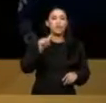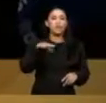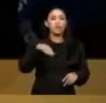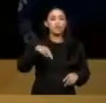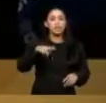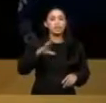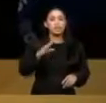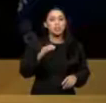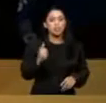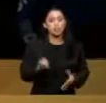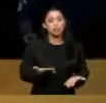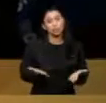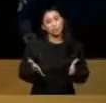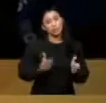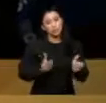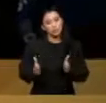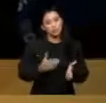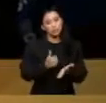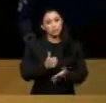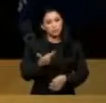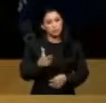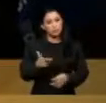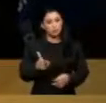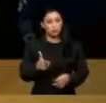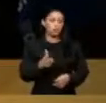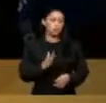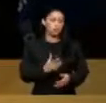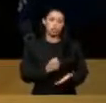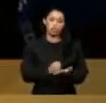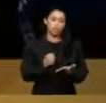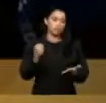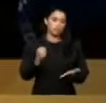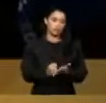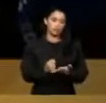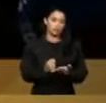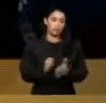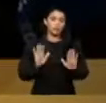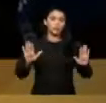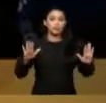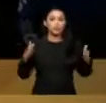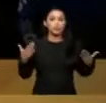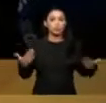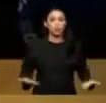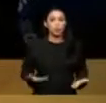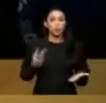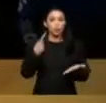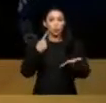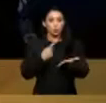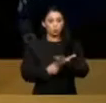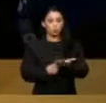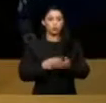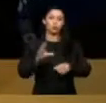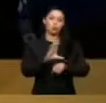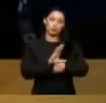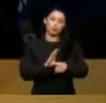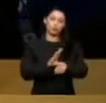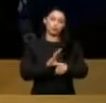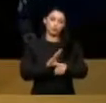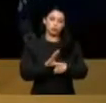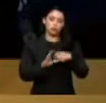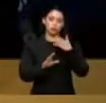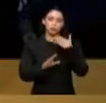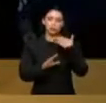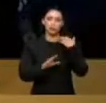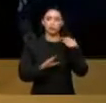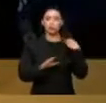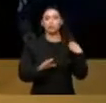prescrição verificou-se no caso concreto. Convém reafirmar aqui o compromisso da Constituição